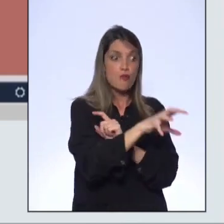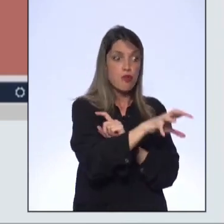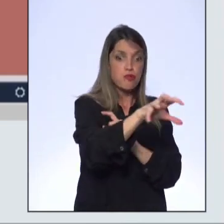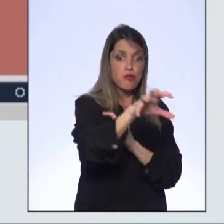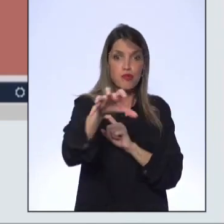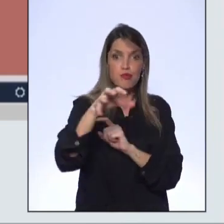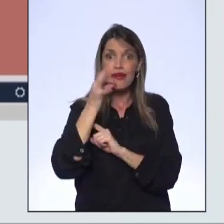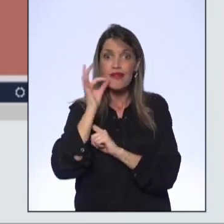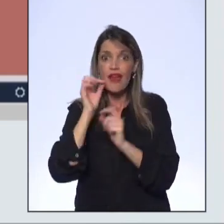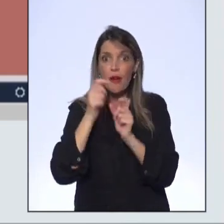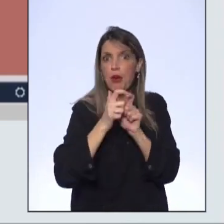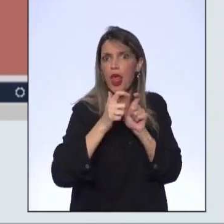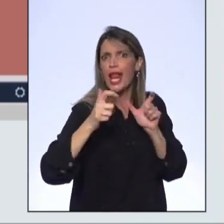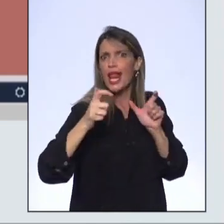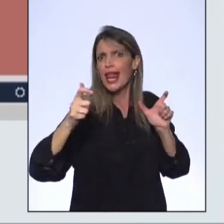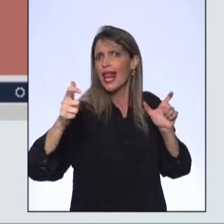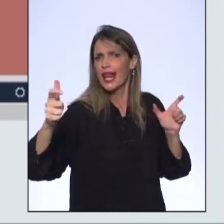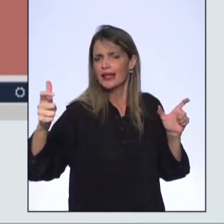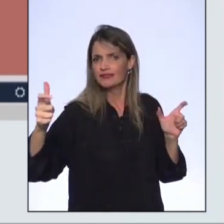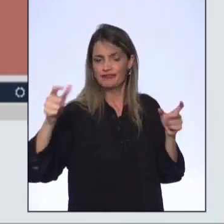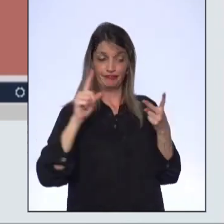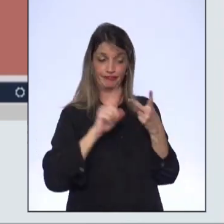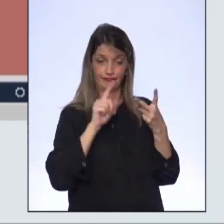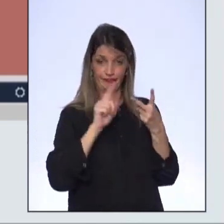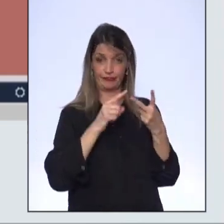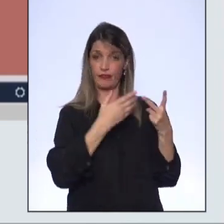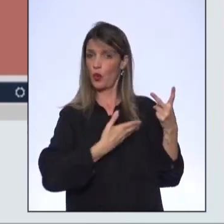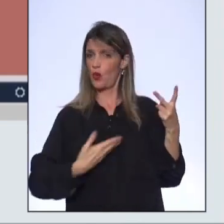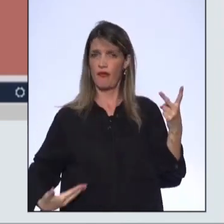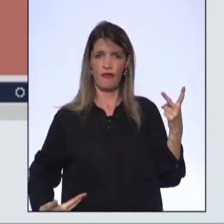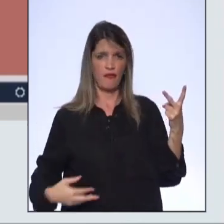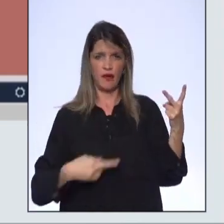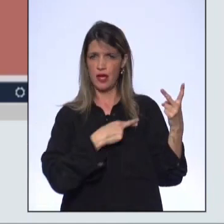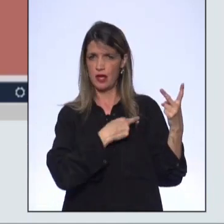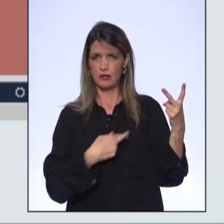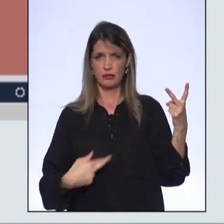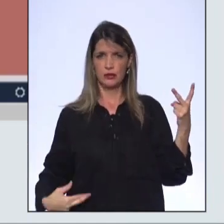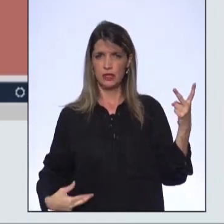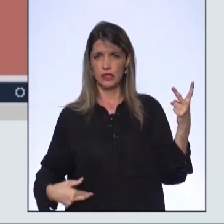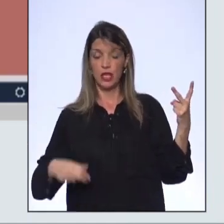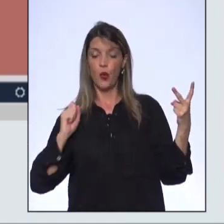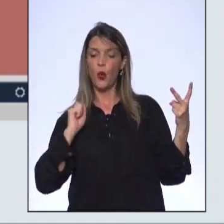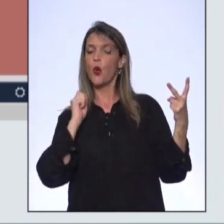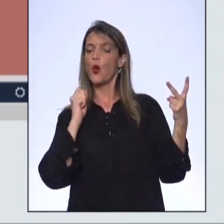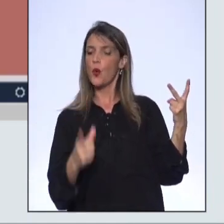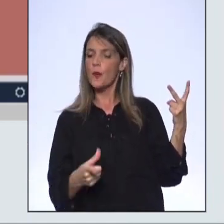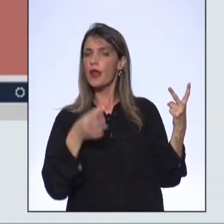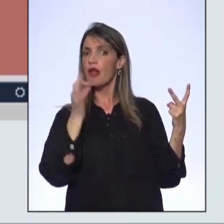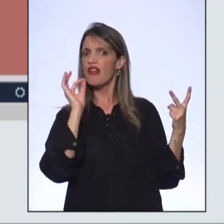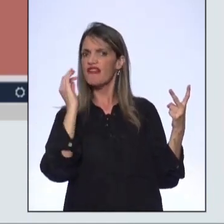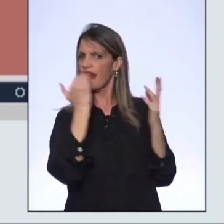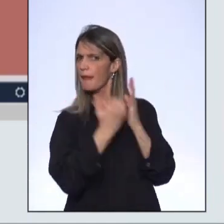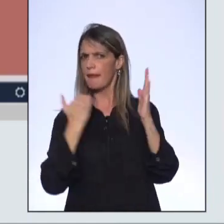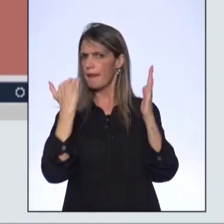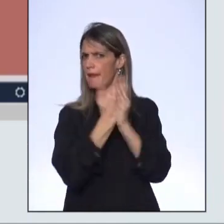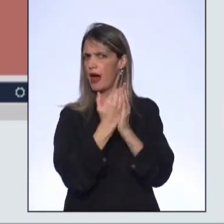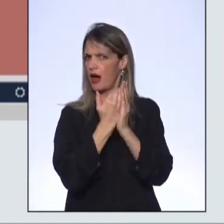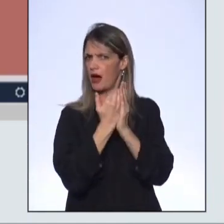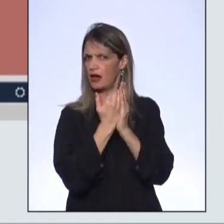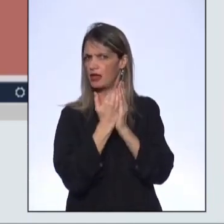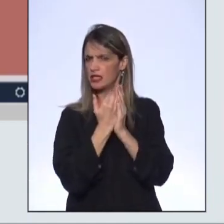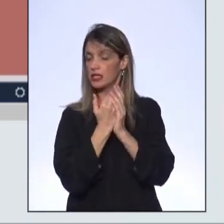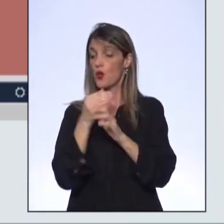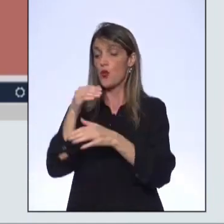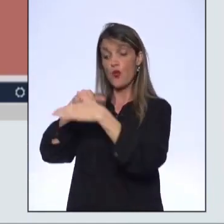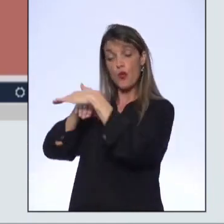mais. Em segundo lugar, o governo republicano se comprometeu a comprar o excedente de café no mercado, fazer um